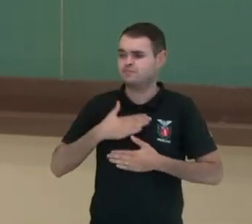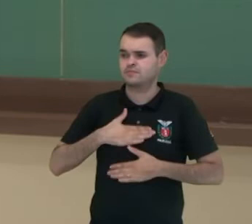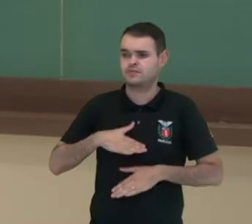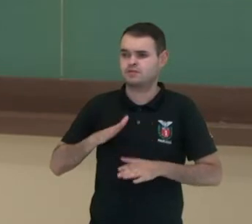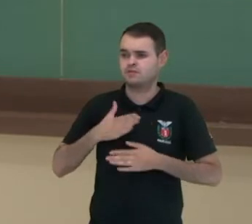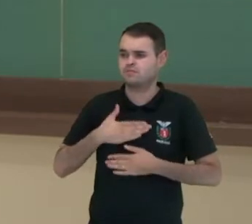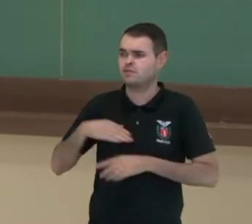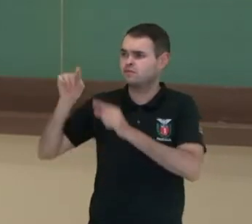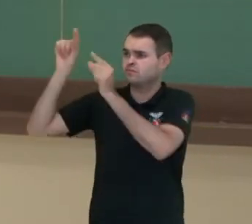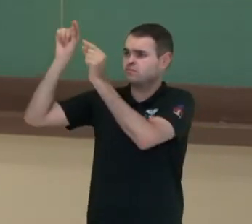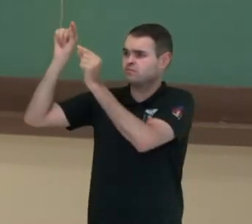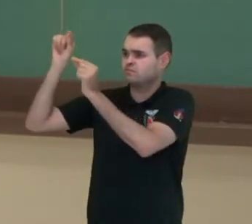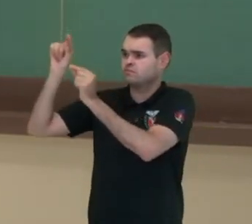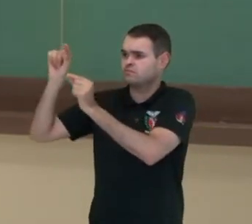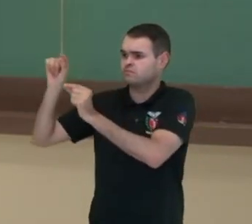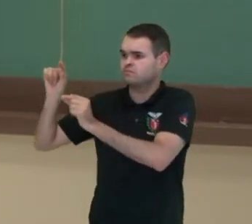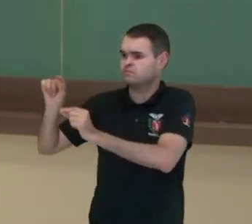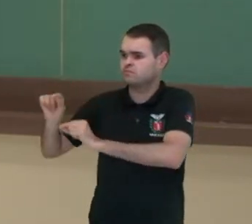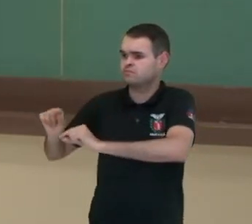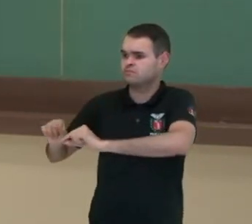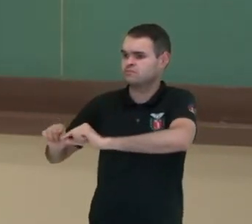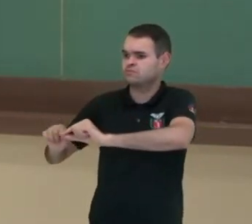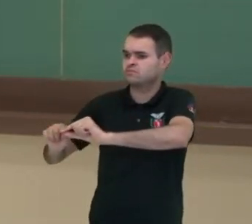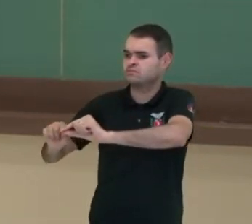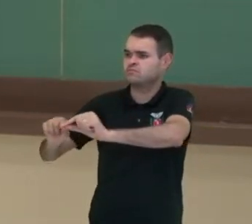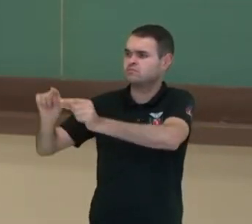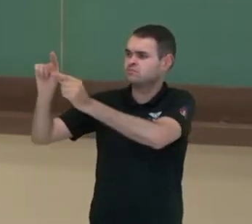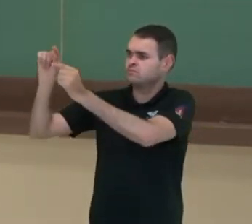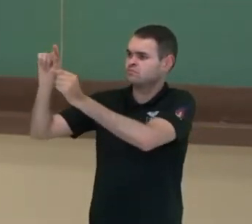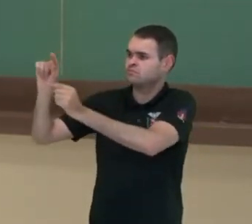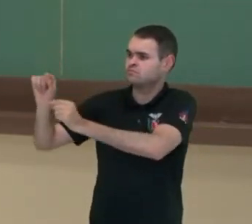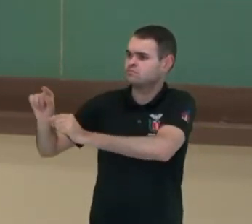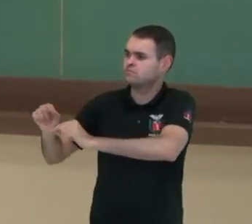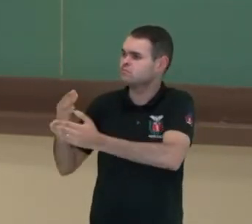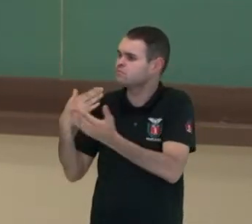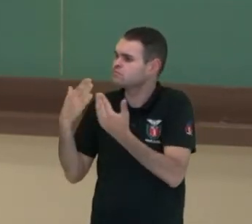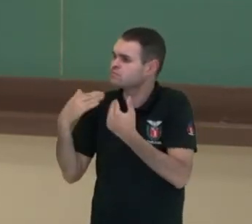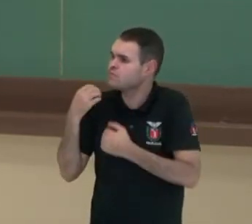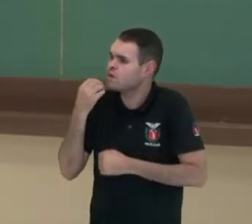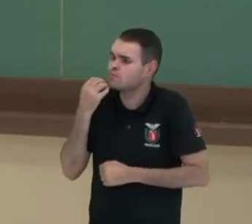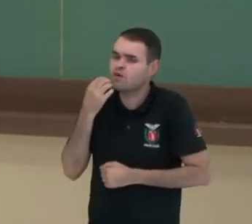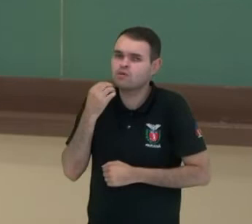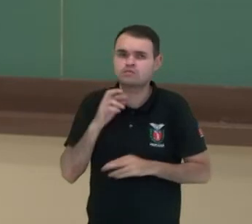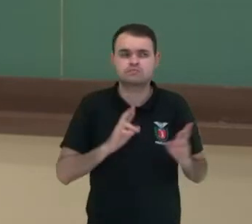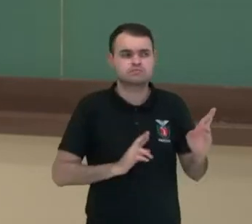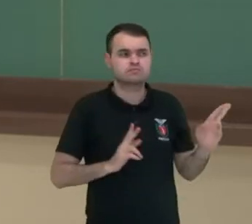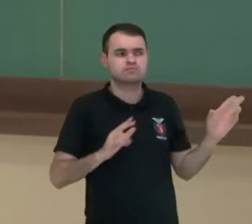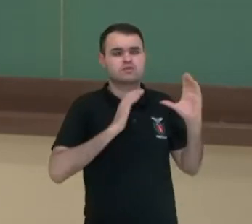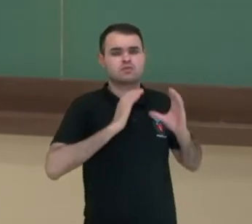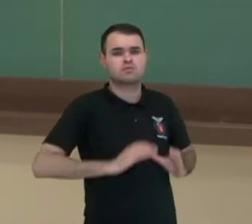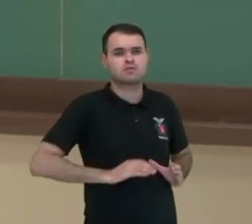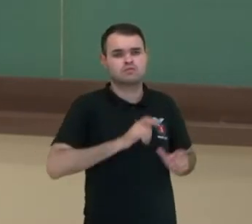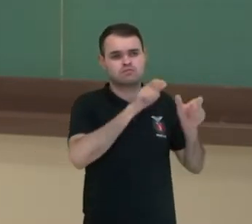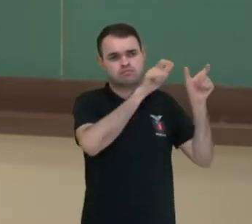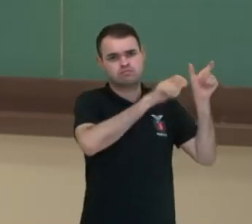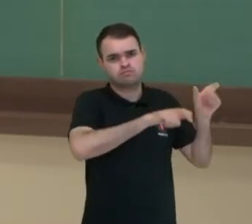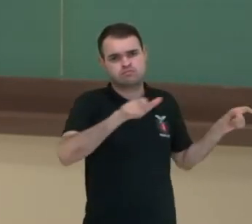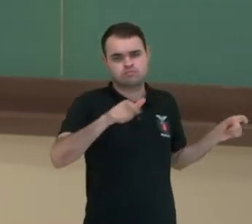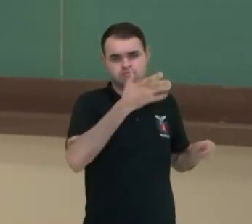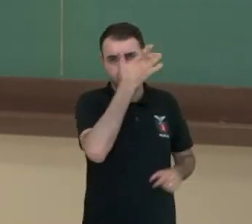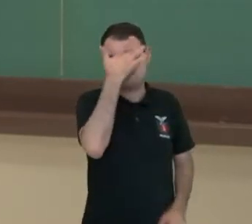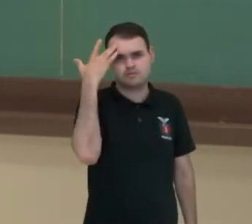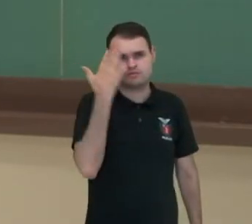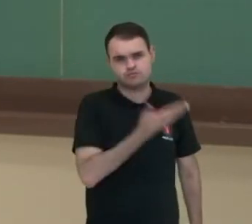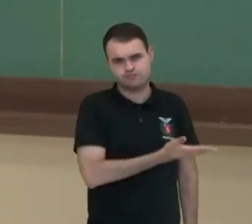calmaria, aquela conversa boa, agradável, né? Então, diferente do comportamento humano. Então